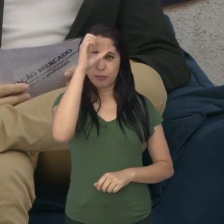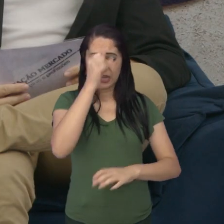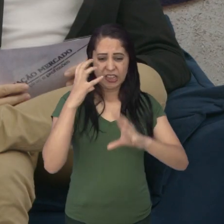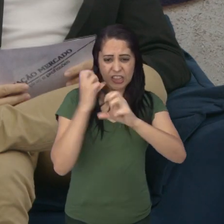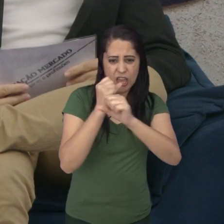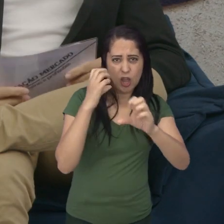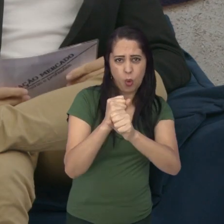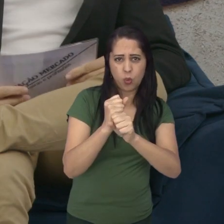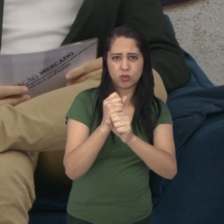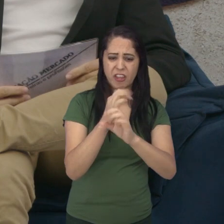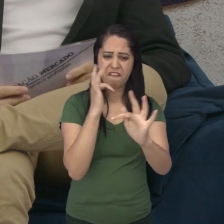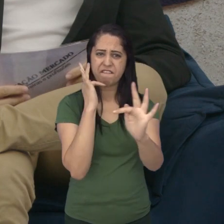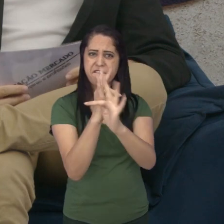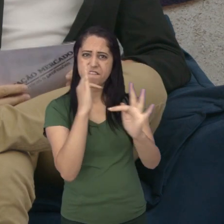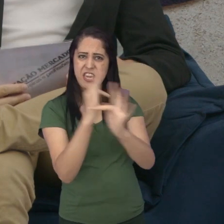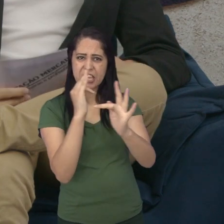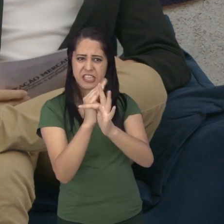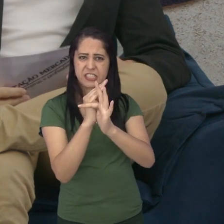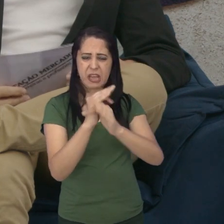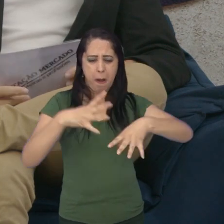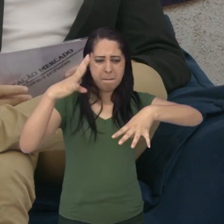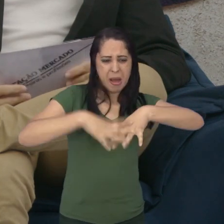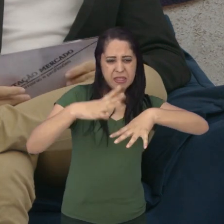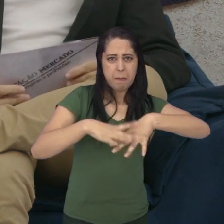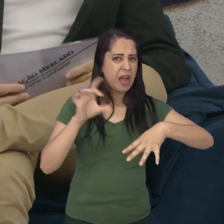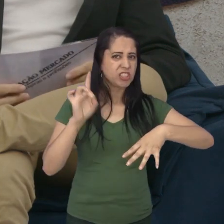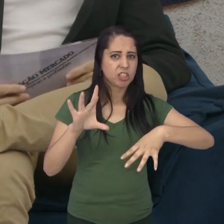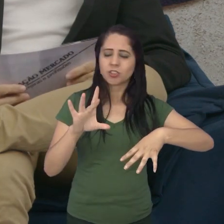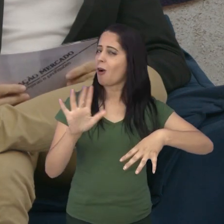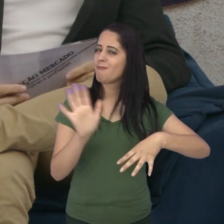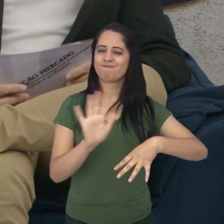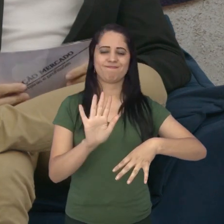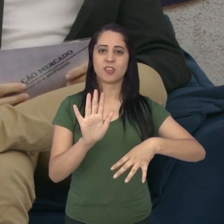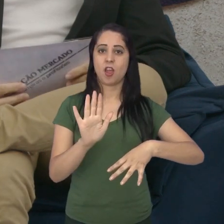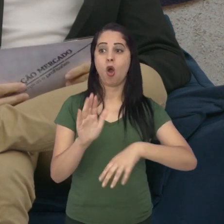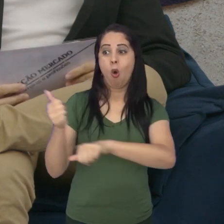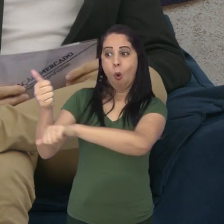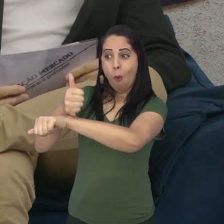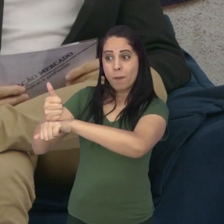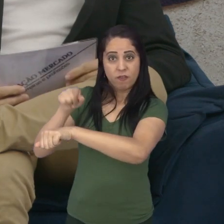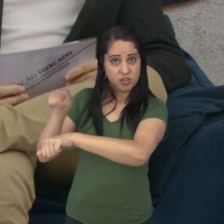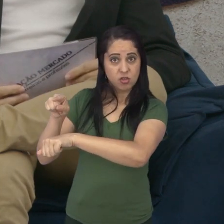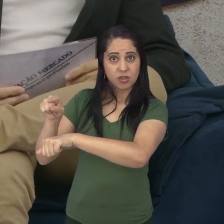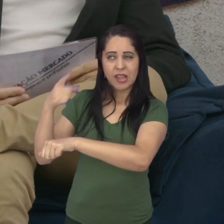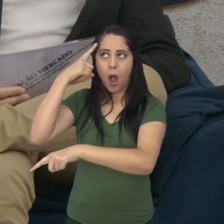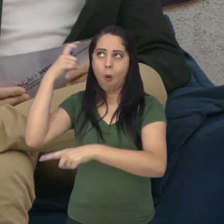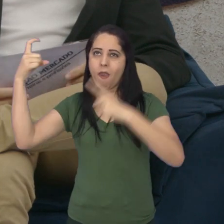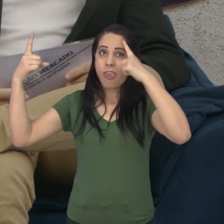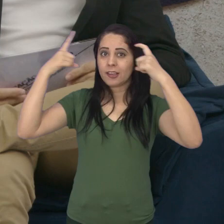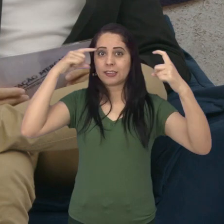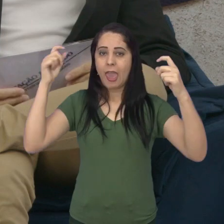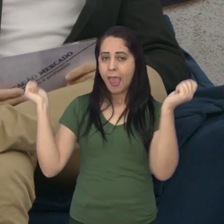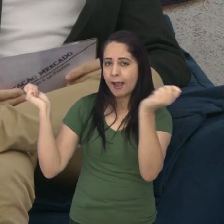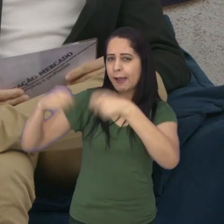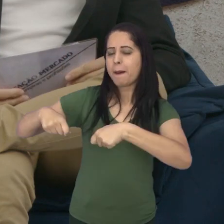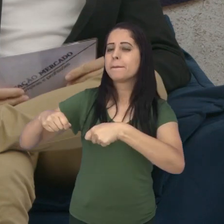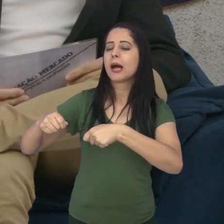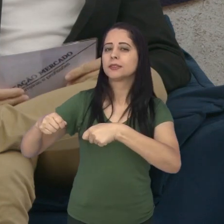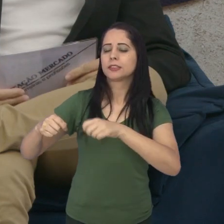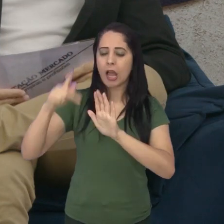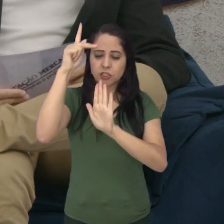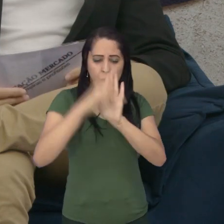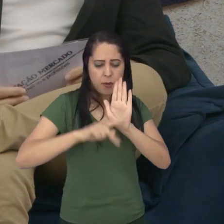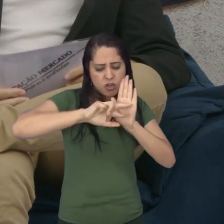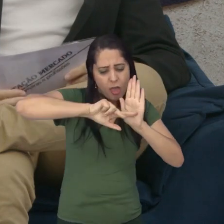inovação no mundo dos cálculos, da física e da perspectiva espacial. Um profissional criativo com grande capacidade